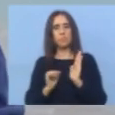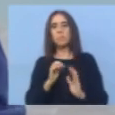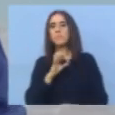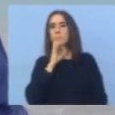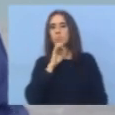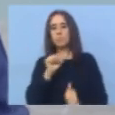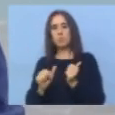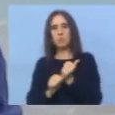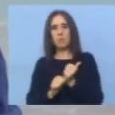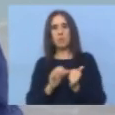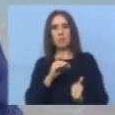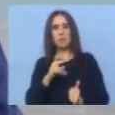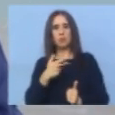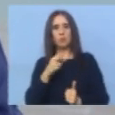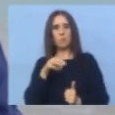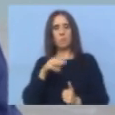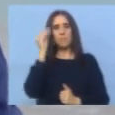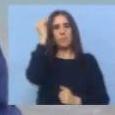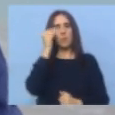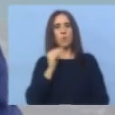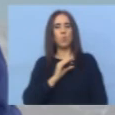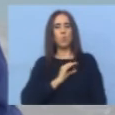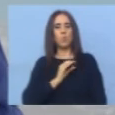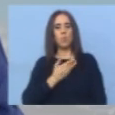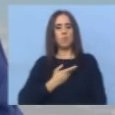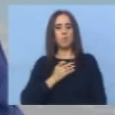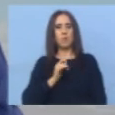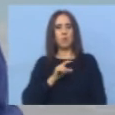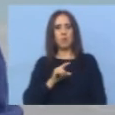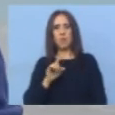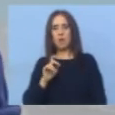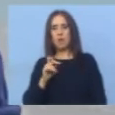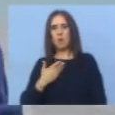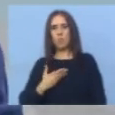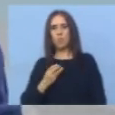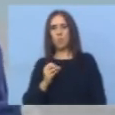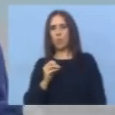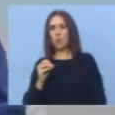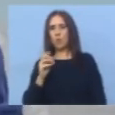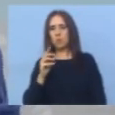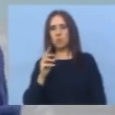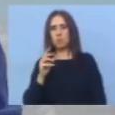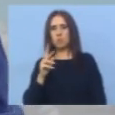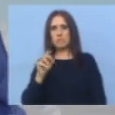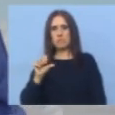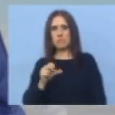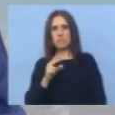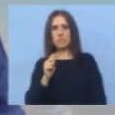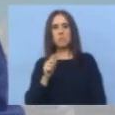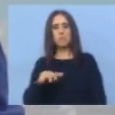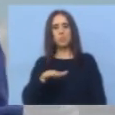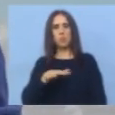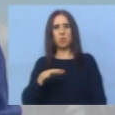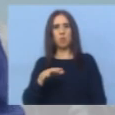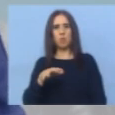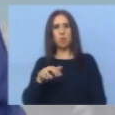bispo auxiliar de Khartoum, o Dom Daniel Adwok, que vive normalmente numa zona, portanto,